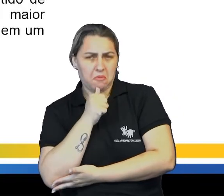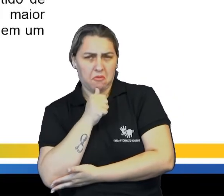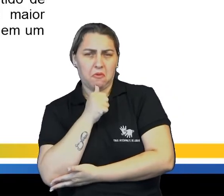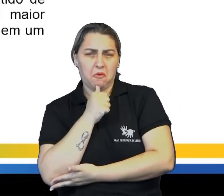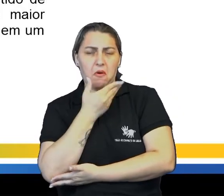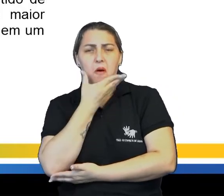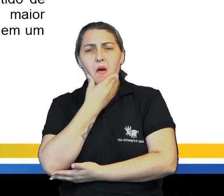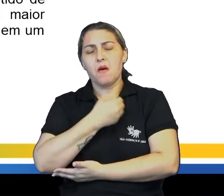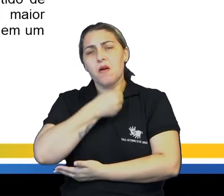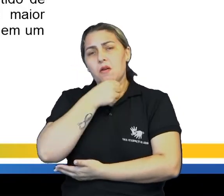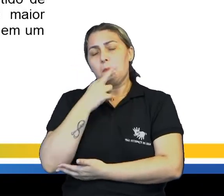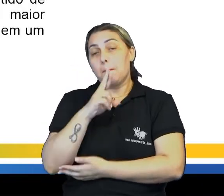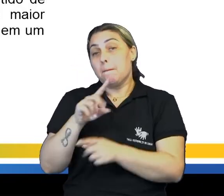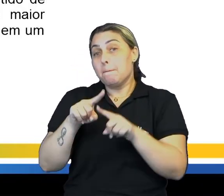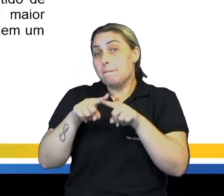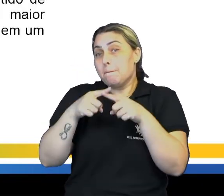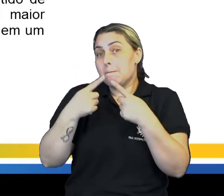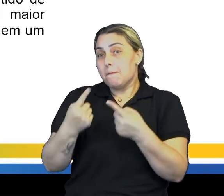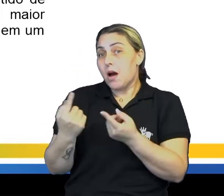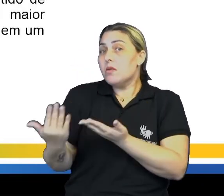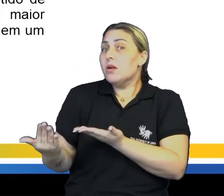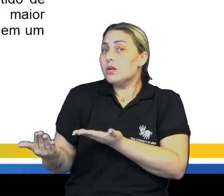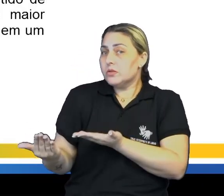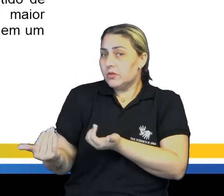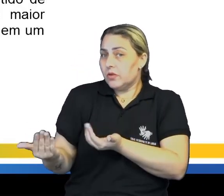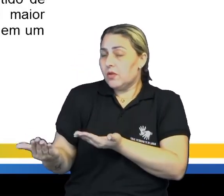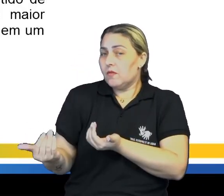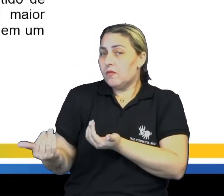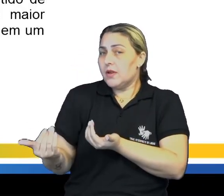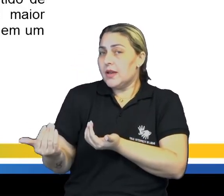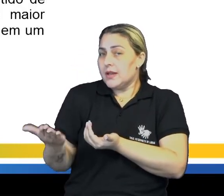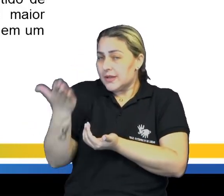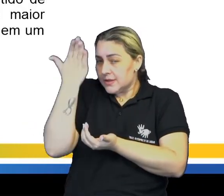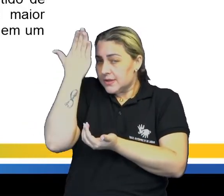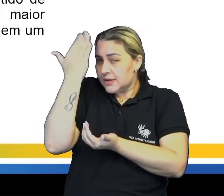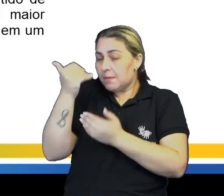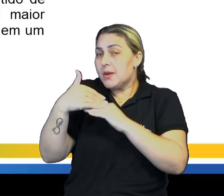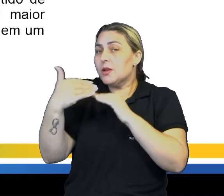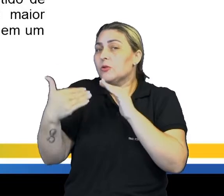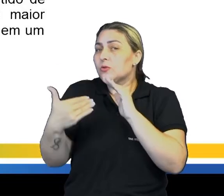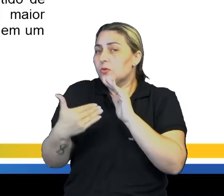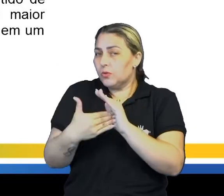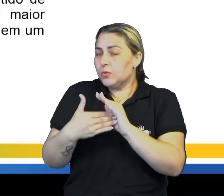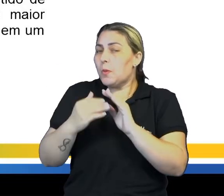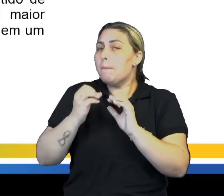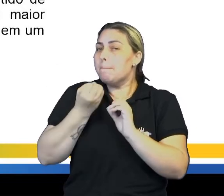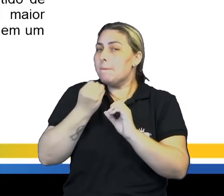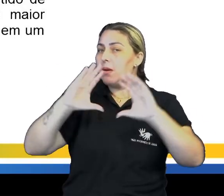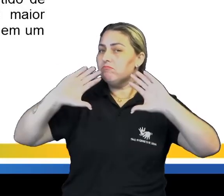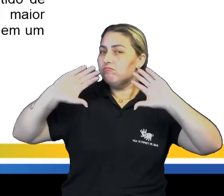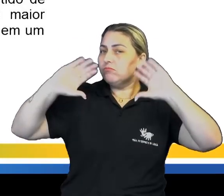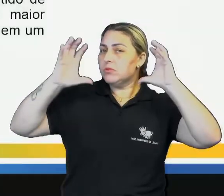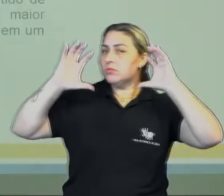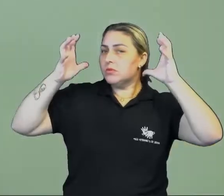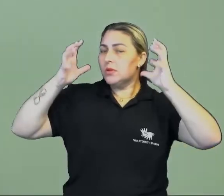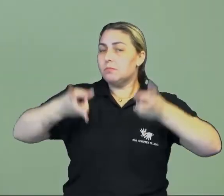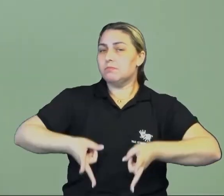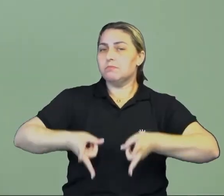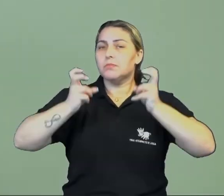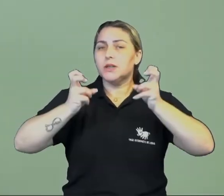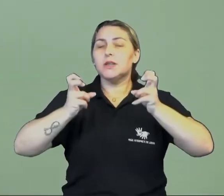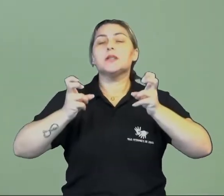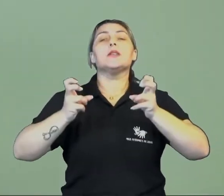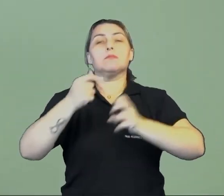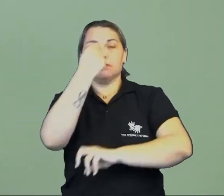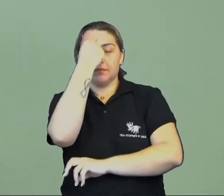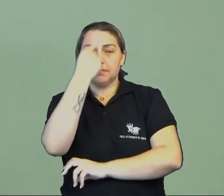O vô responde: mas quando eu era jovem, sacava muito bem no vôlei. Então a gente percebe nessa